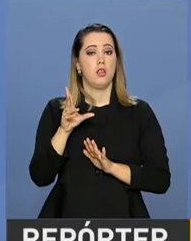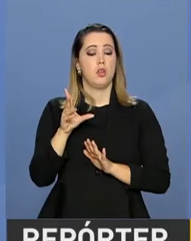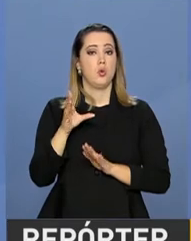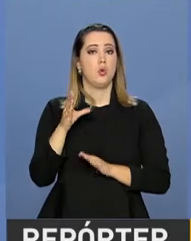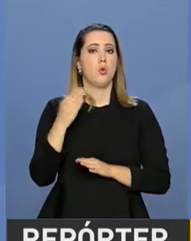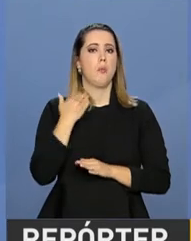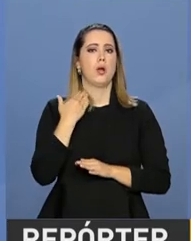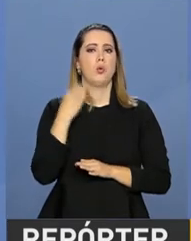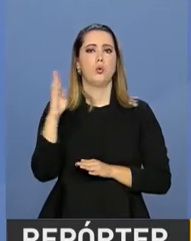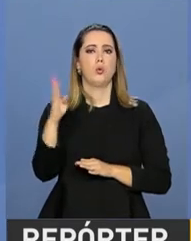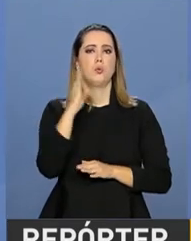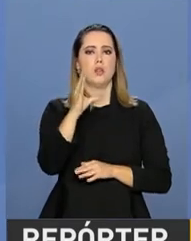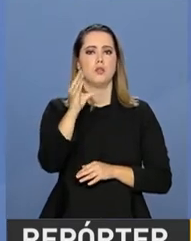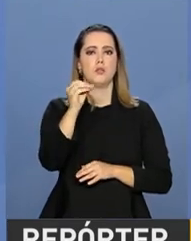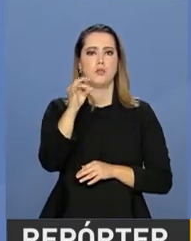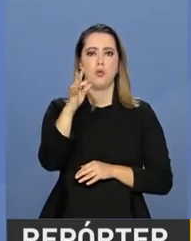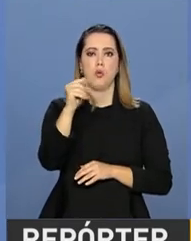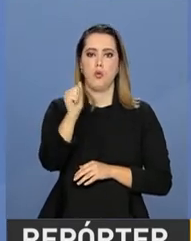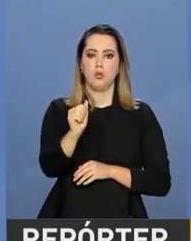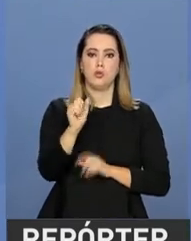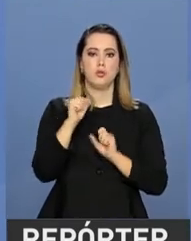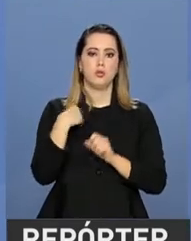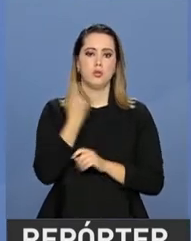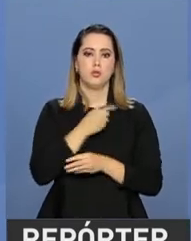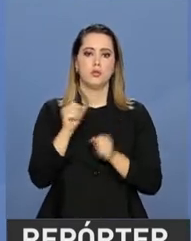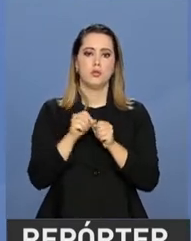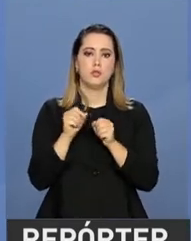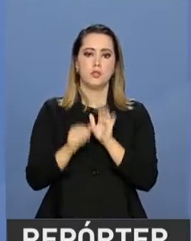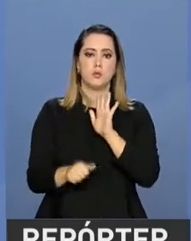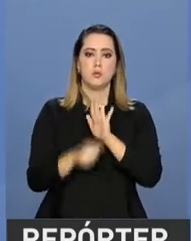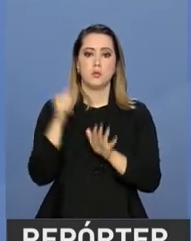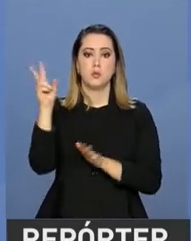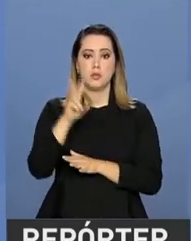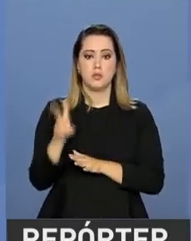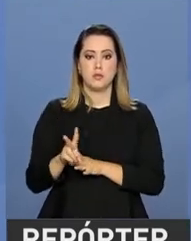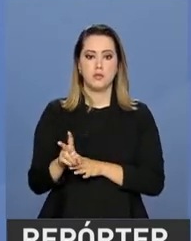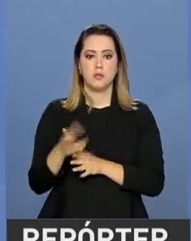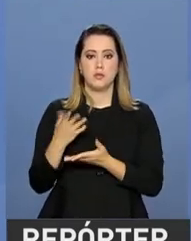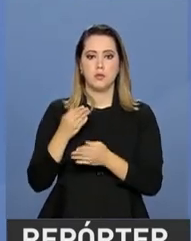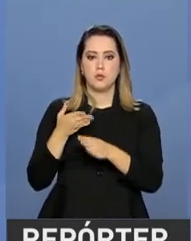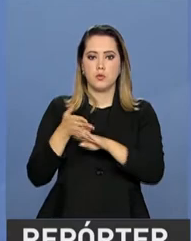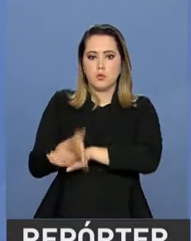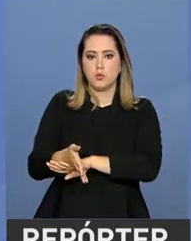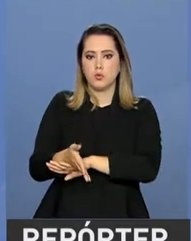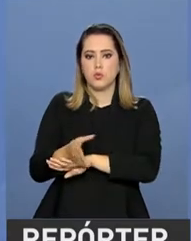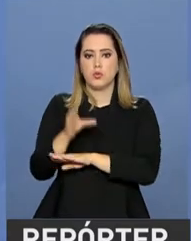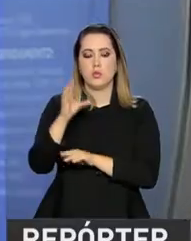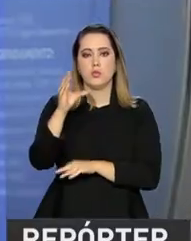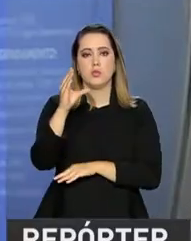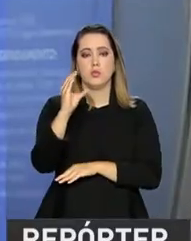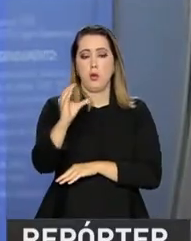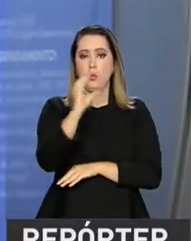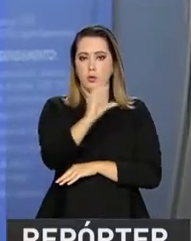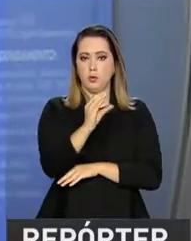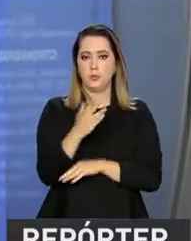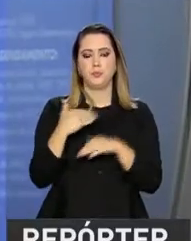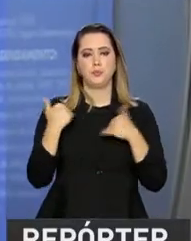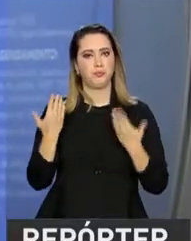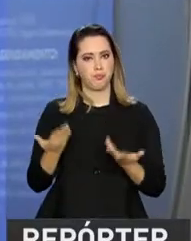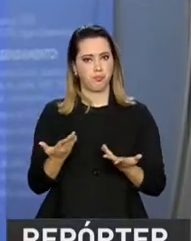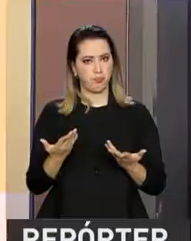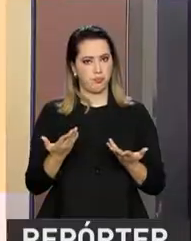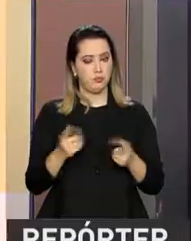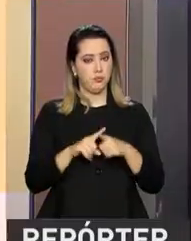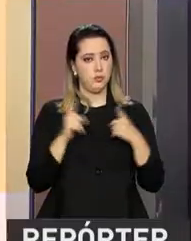tenha direito a receber o pasep nós faremos pela primeira vez na história crédito direto em conta corrente como as contas inativas